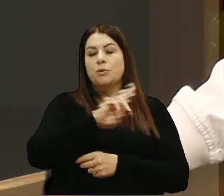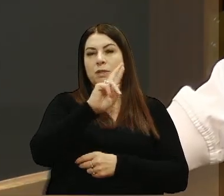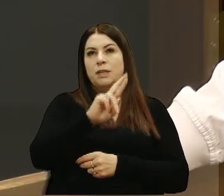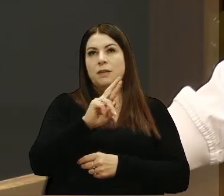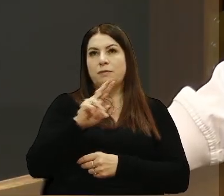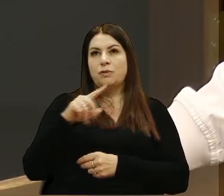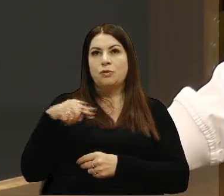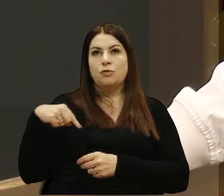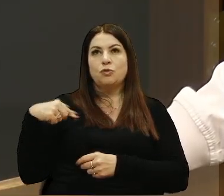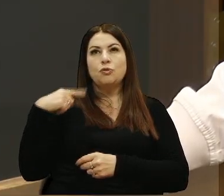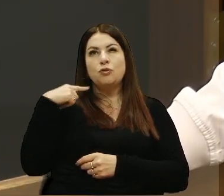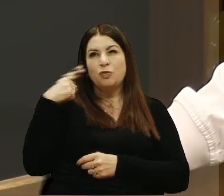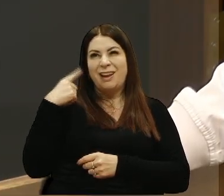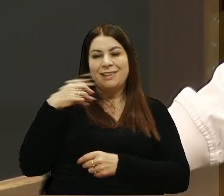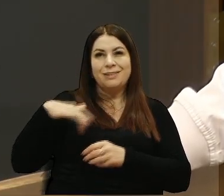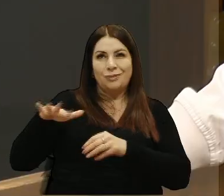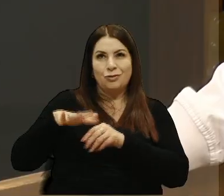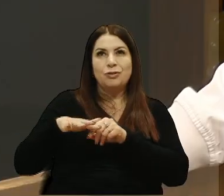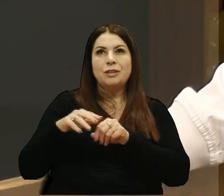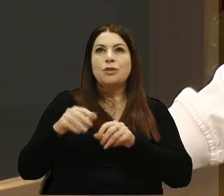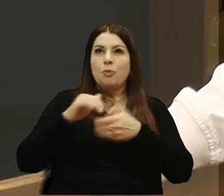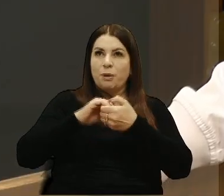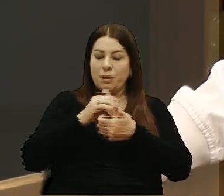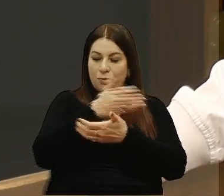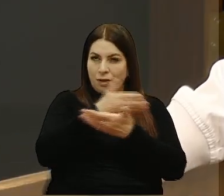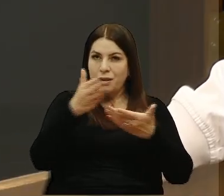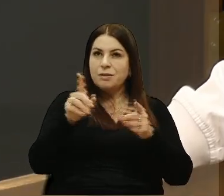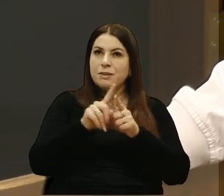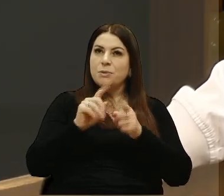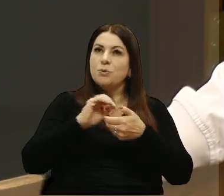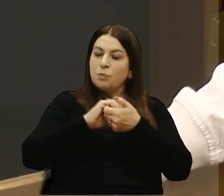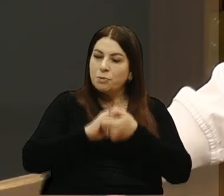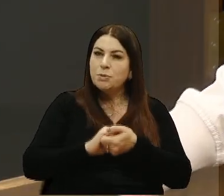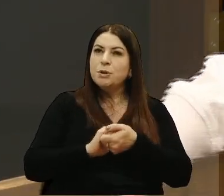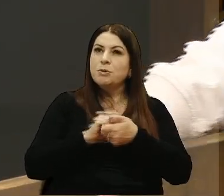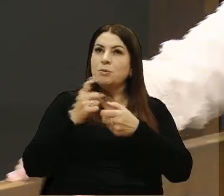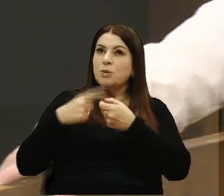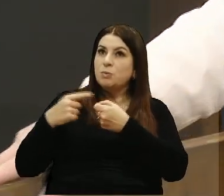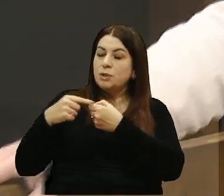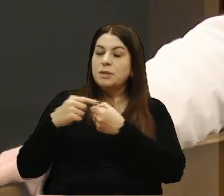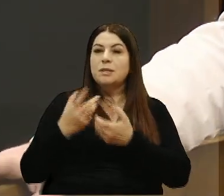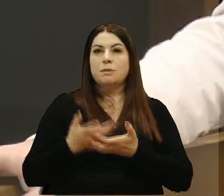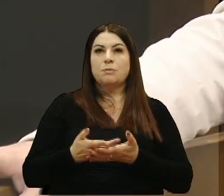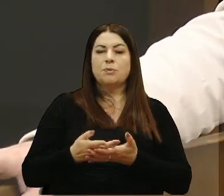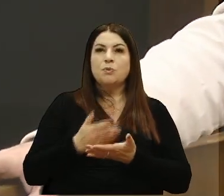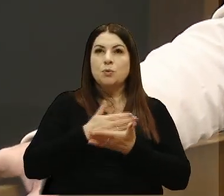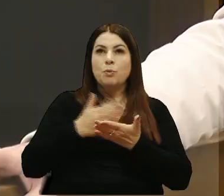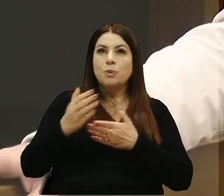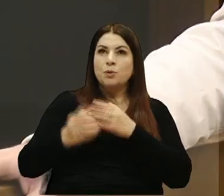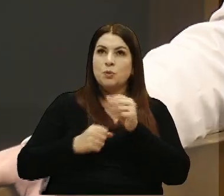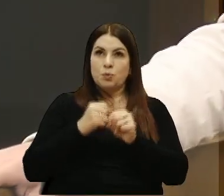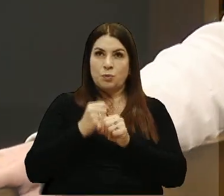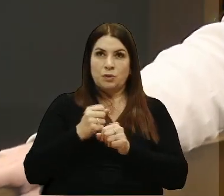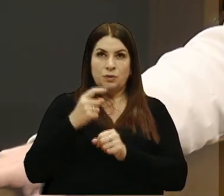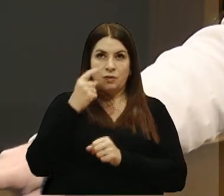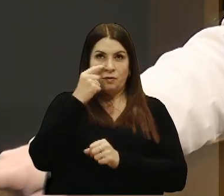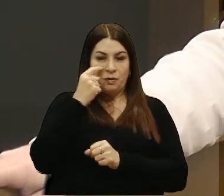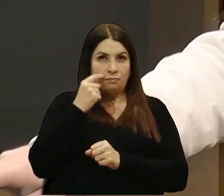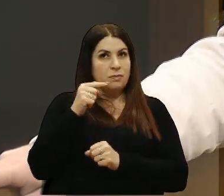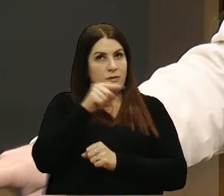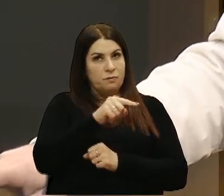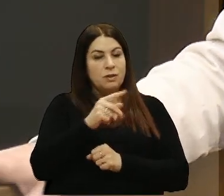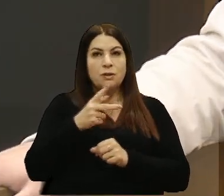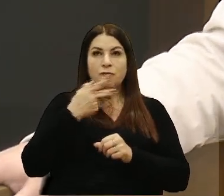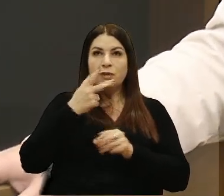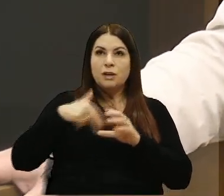ficaram responsáveis. Queria fazer o meu cumprimento a elas e queria fazer o cumprimento porque o município, no início do ano, o vereador Wagner Petrini veio a essa tribuna